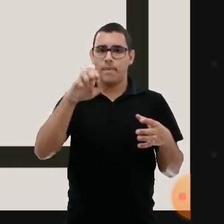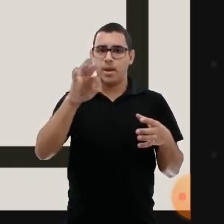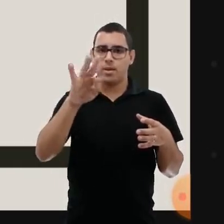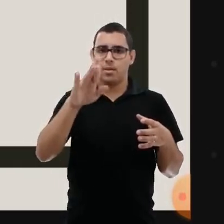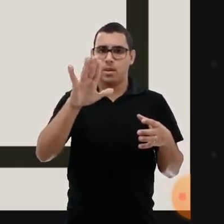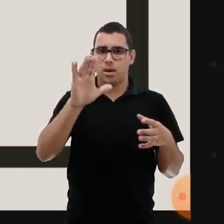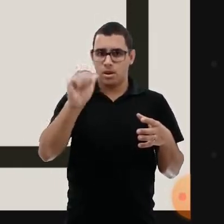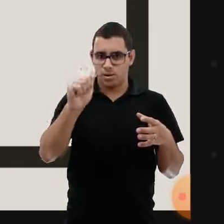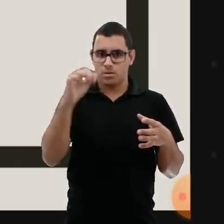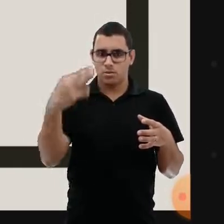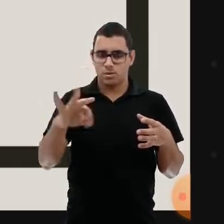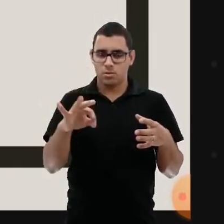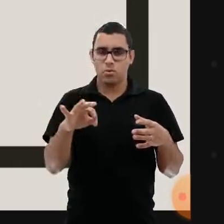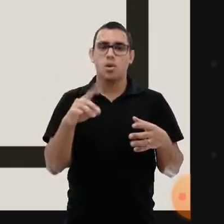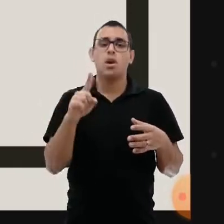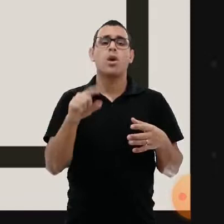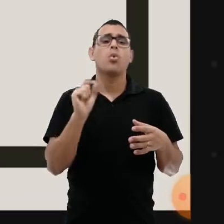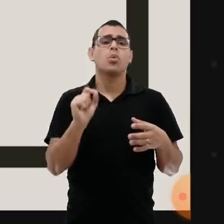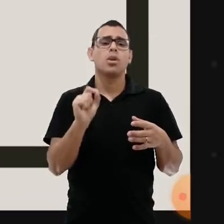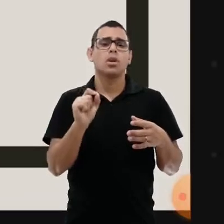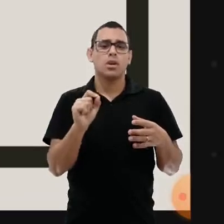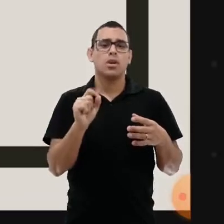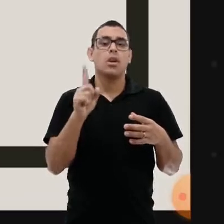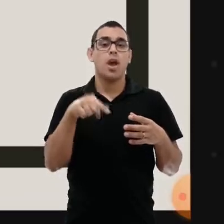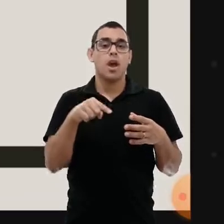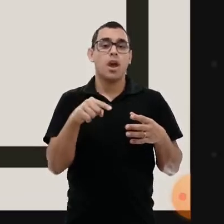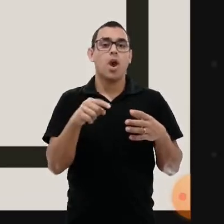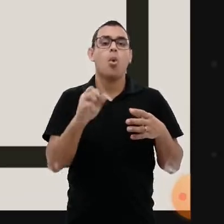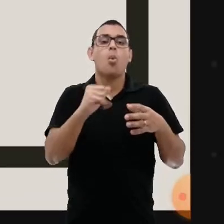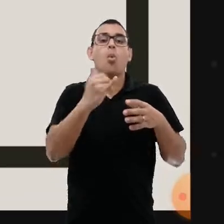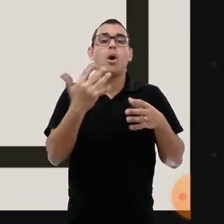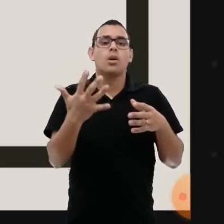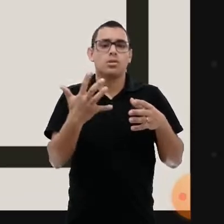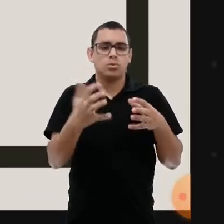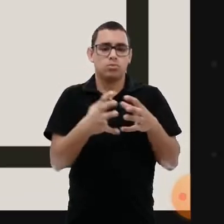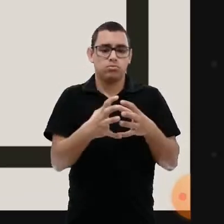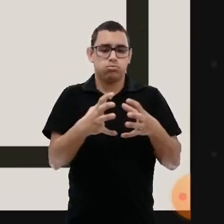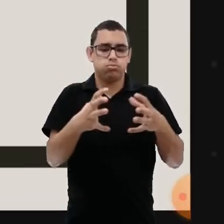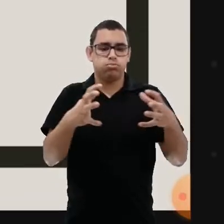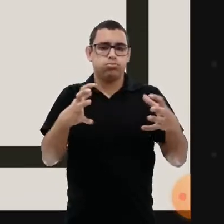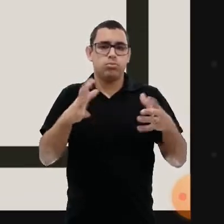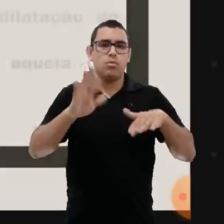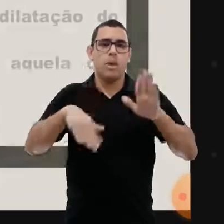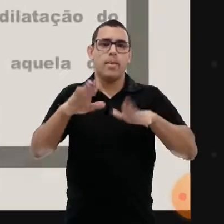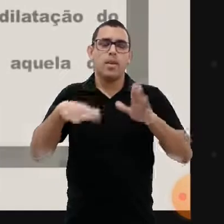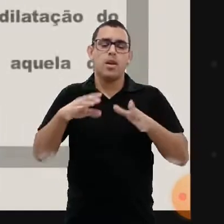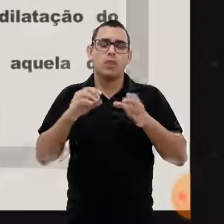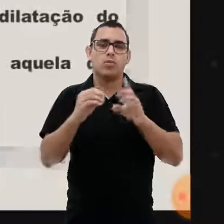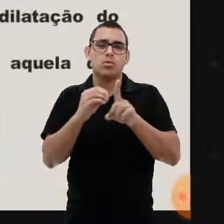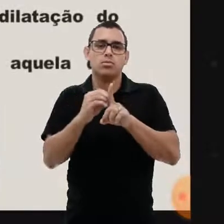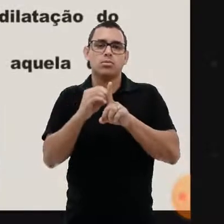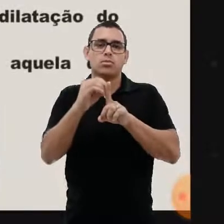líquidos e coeficiente de dilatação volumétrica. Vocês vão entender mais à frente no exemplo.